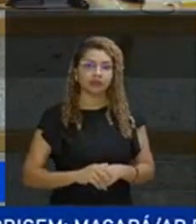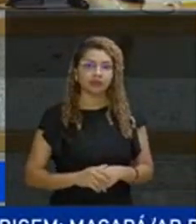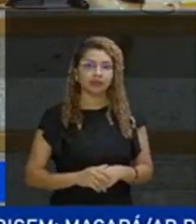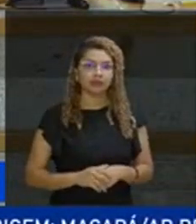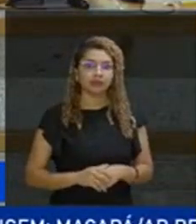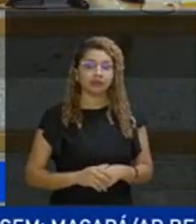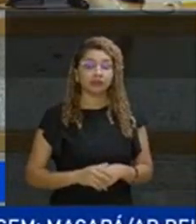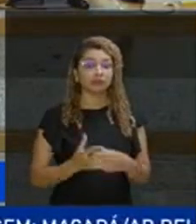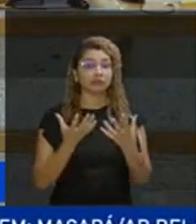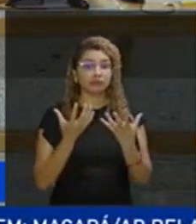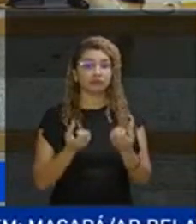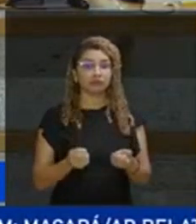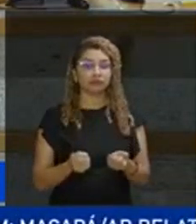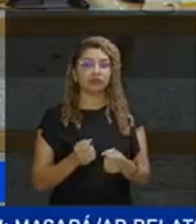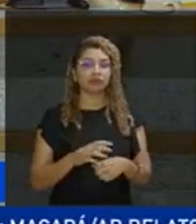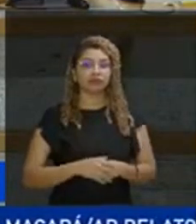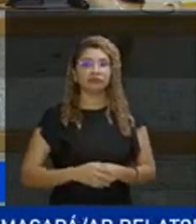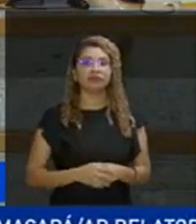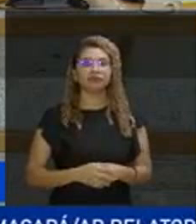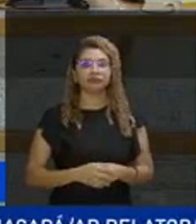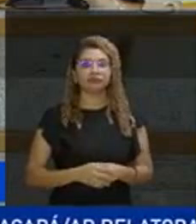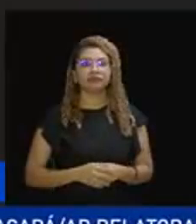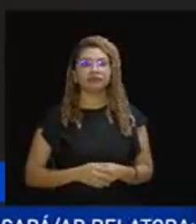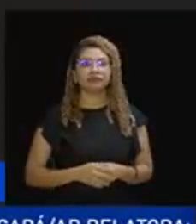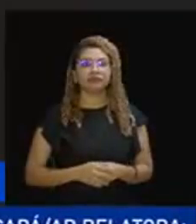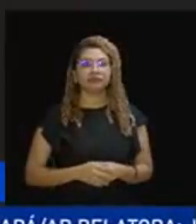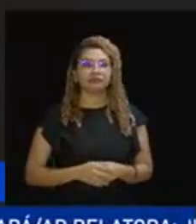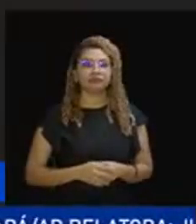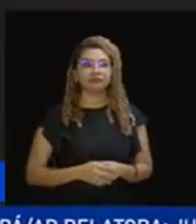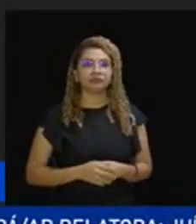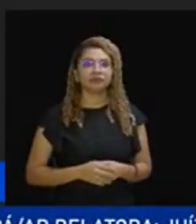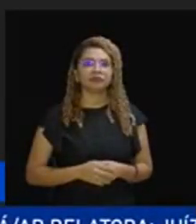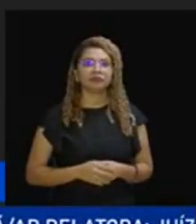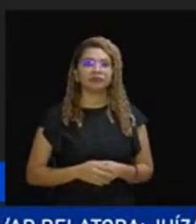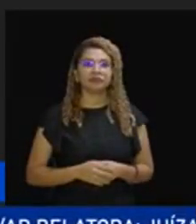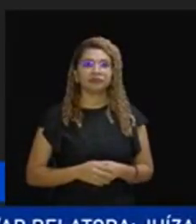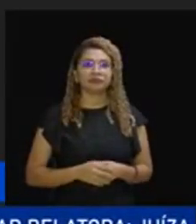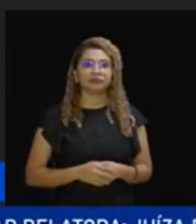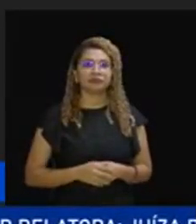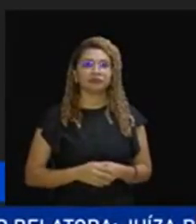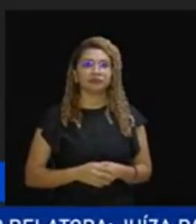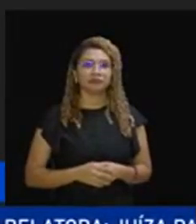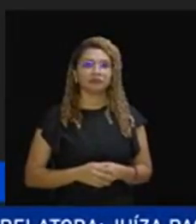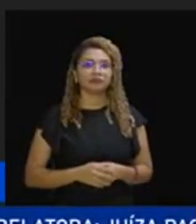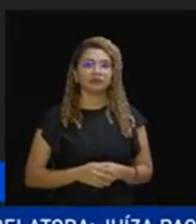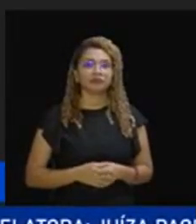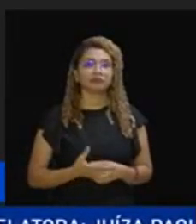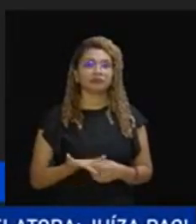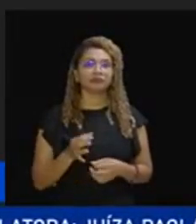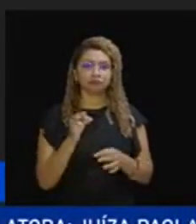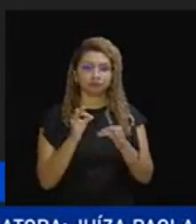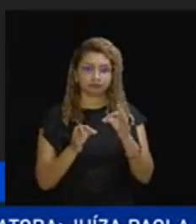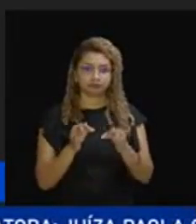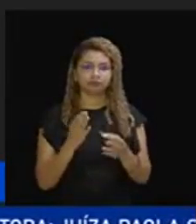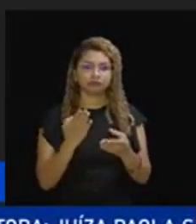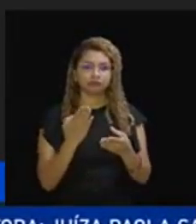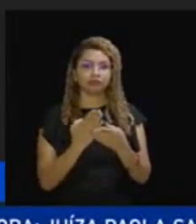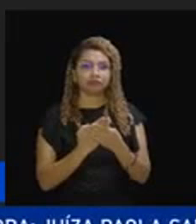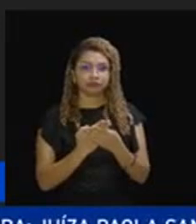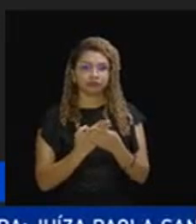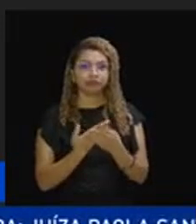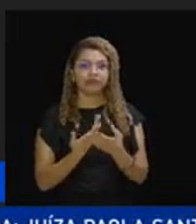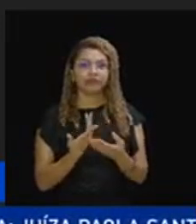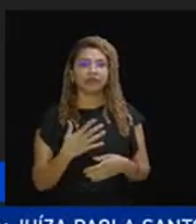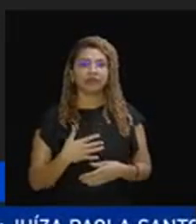Como? Sim. Certo. Nesse feito, na verdade, a gente